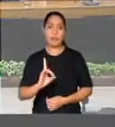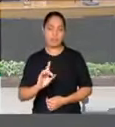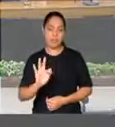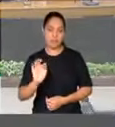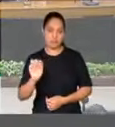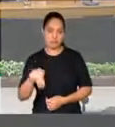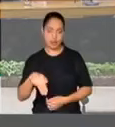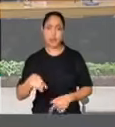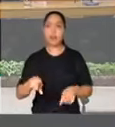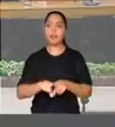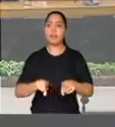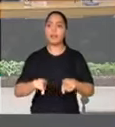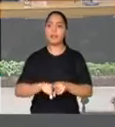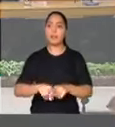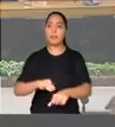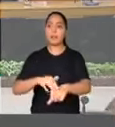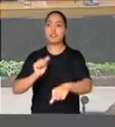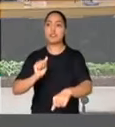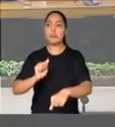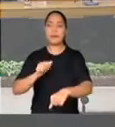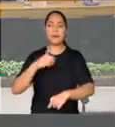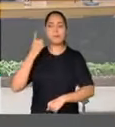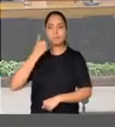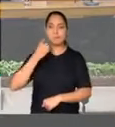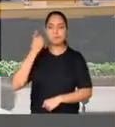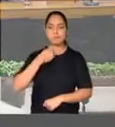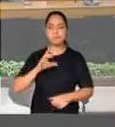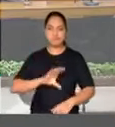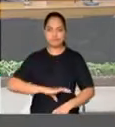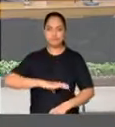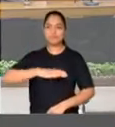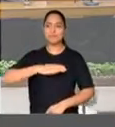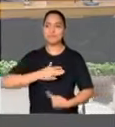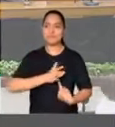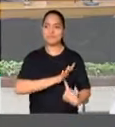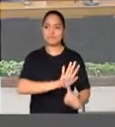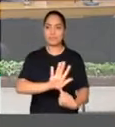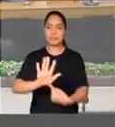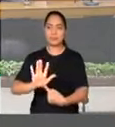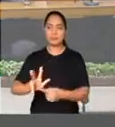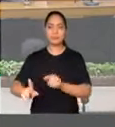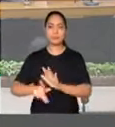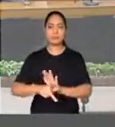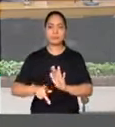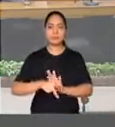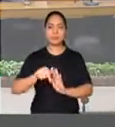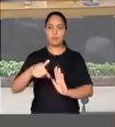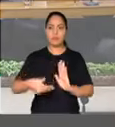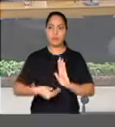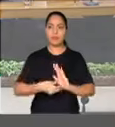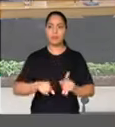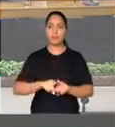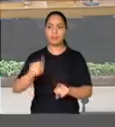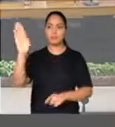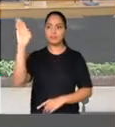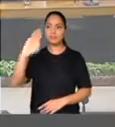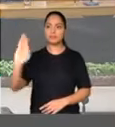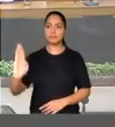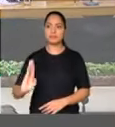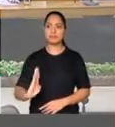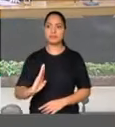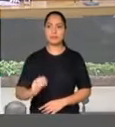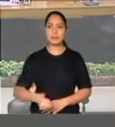Chamar a parlamentar que teve a coragem de apresentar a esta casa e ao Brasil o